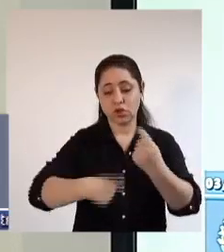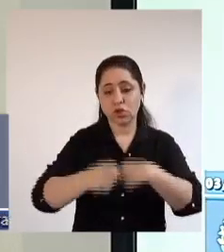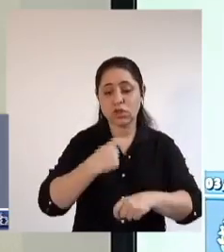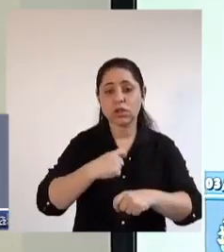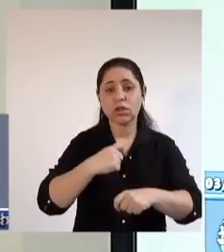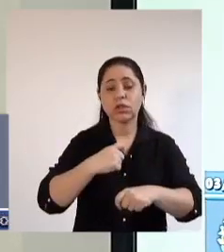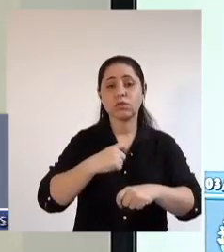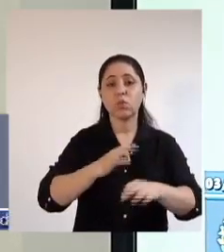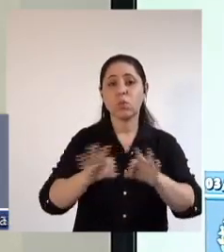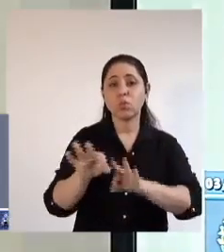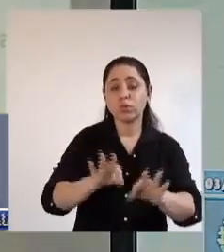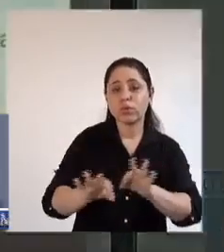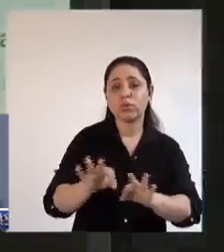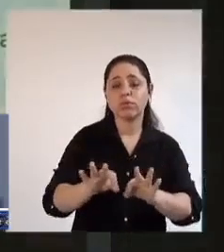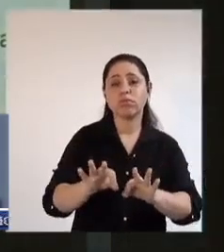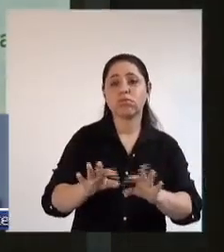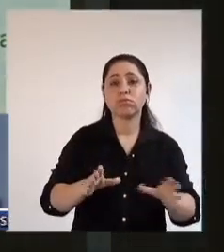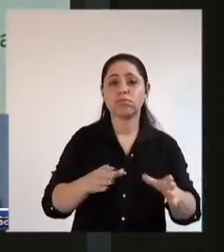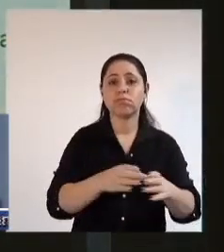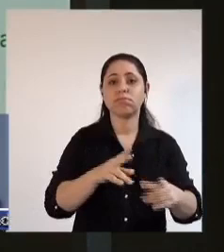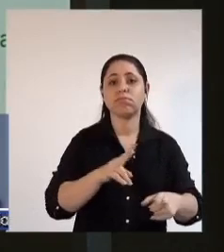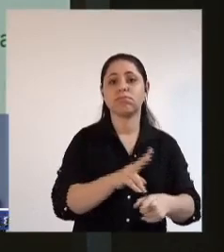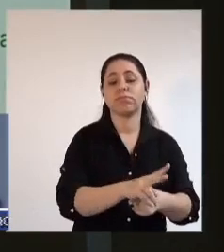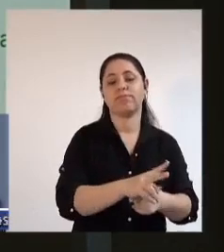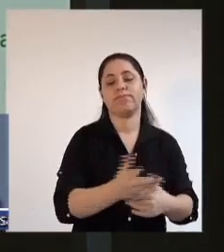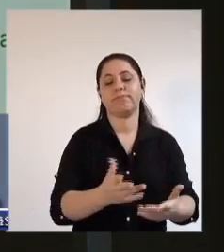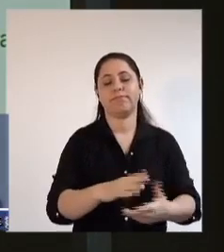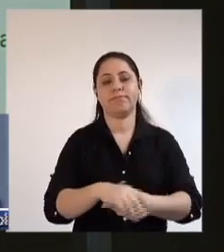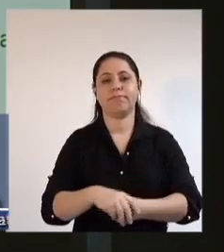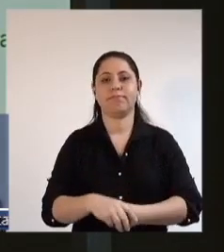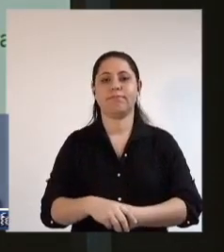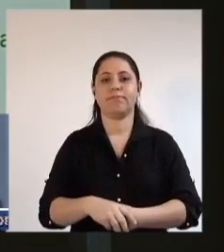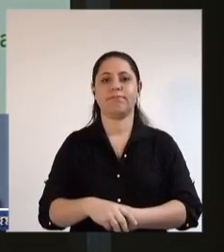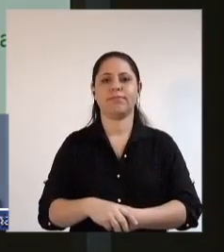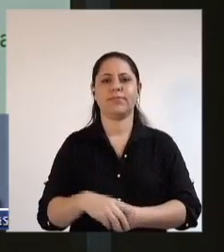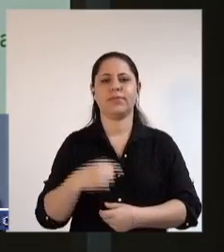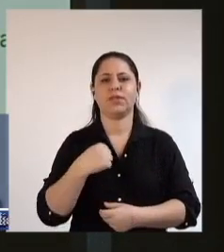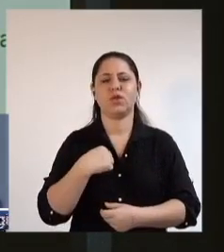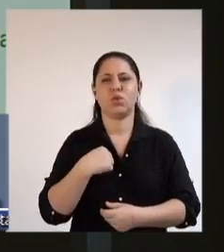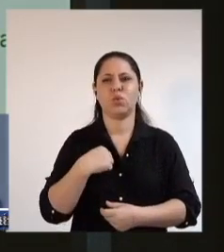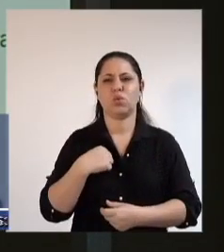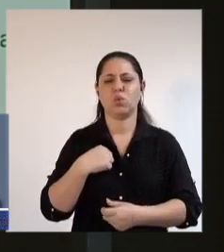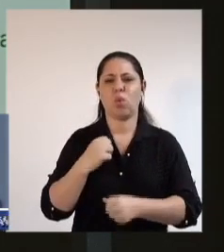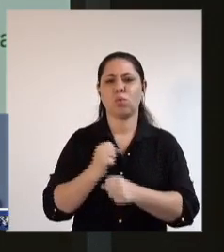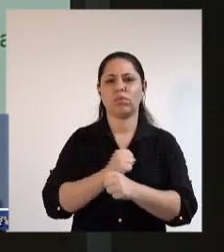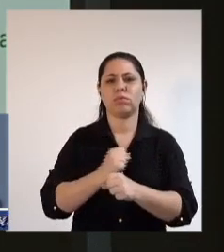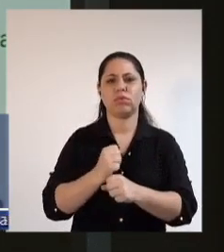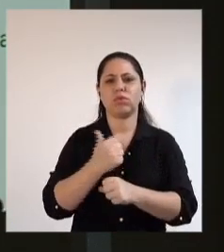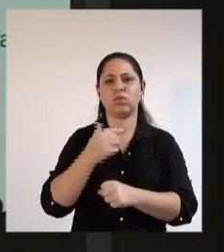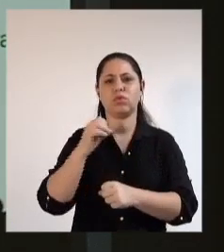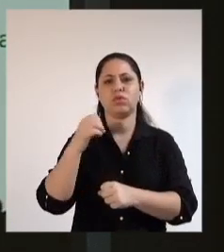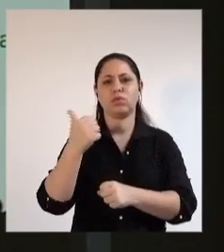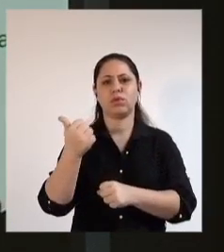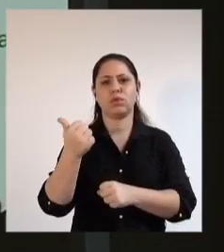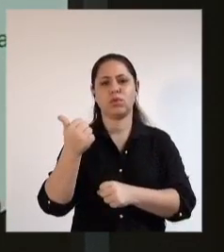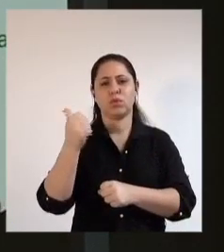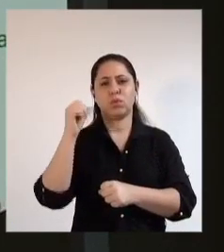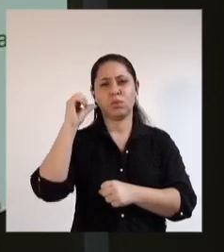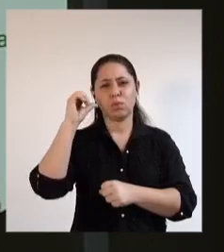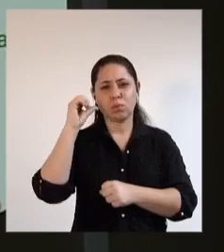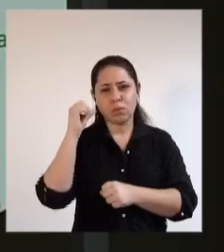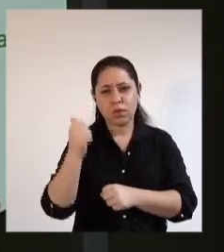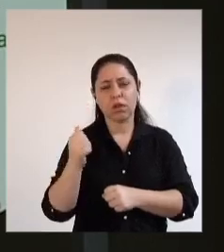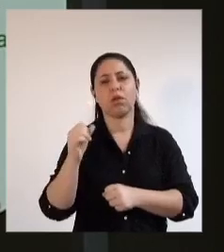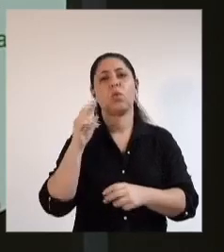conservação eu eu tô há desde 2001 trabalhando com unidade de conservação